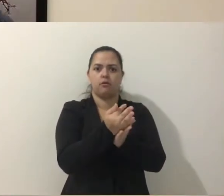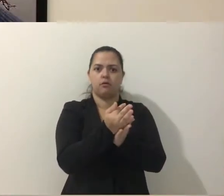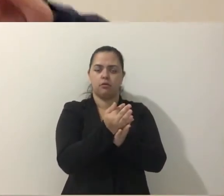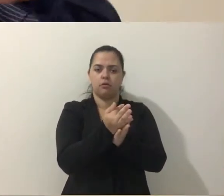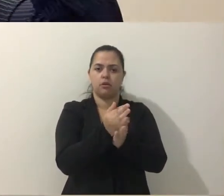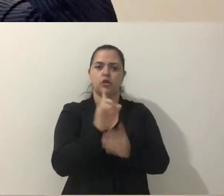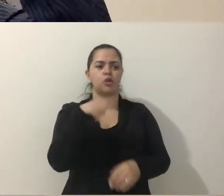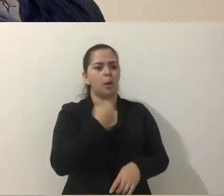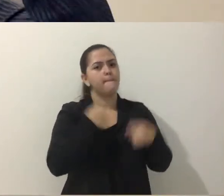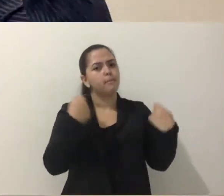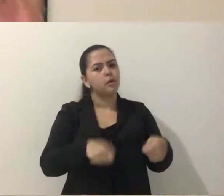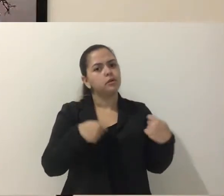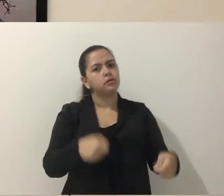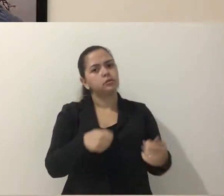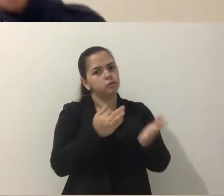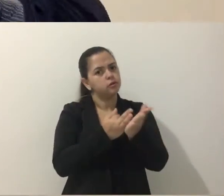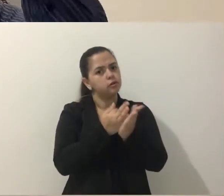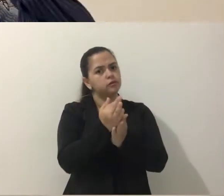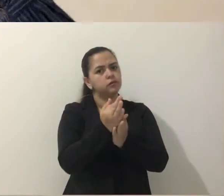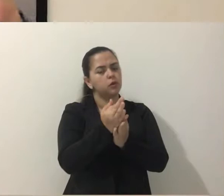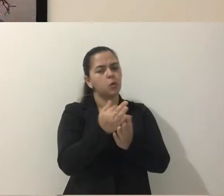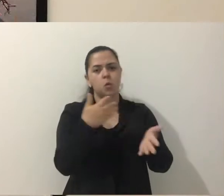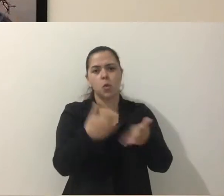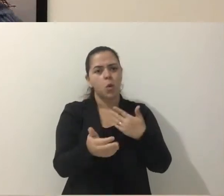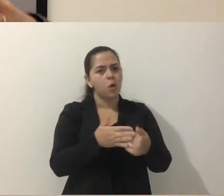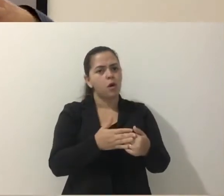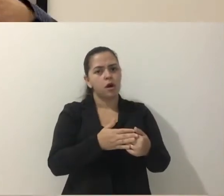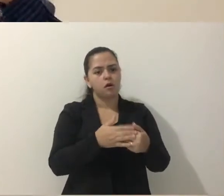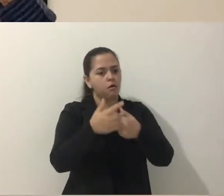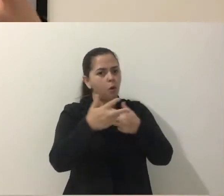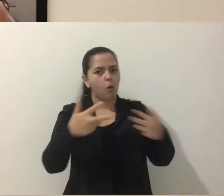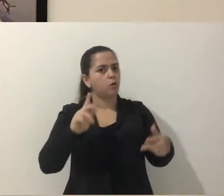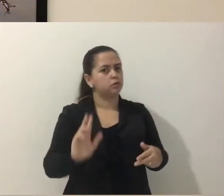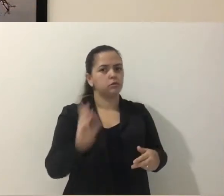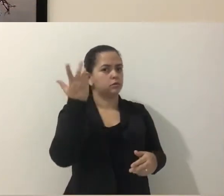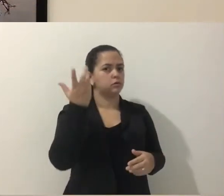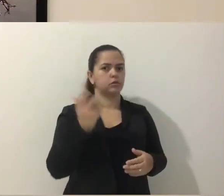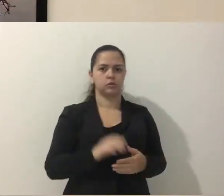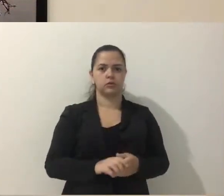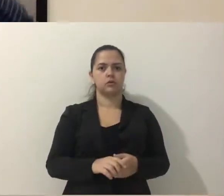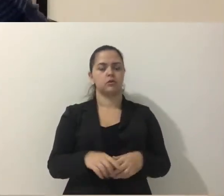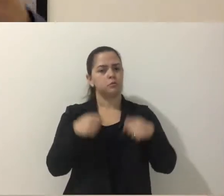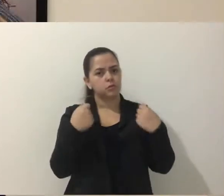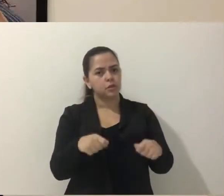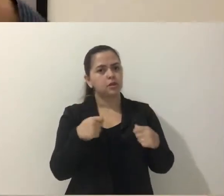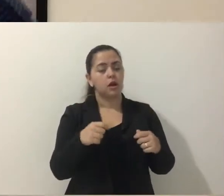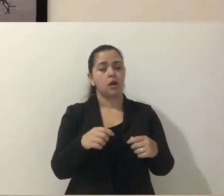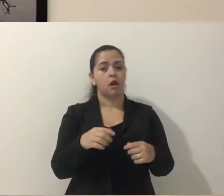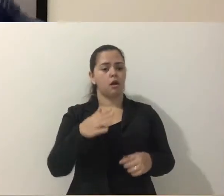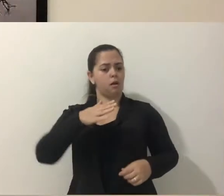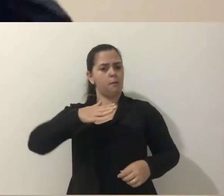honestos, independente da circunstância, independente da situação, que a minha palavra, ou aquilo que eu digo,